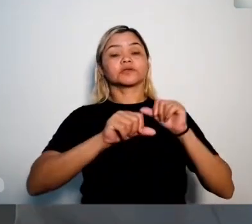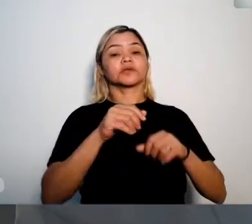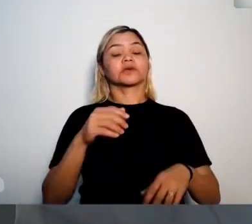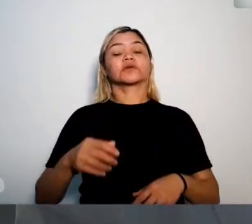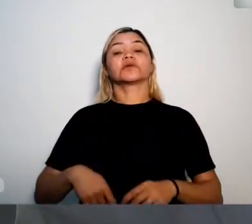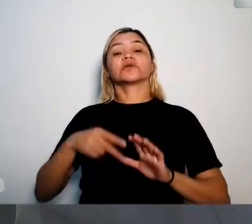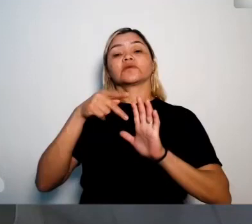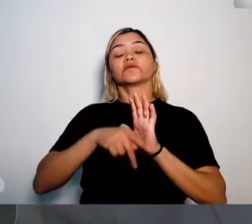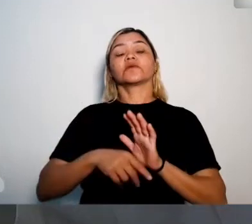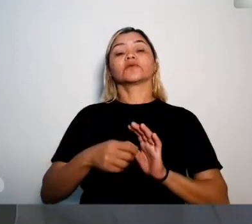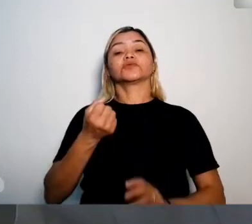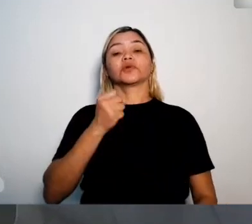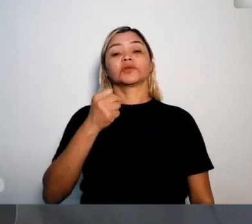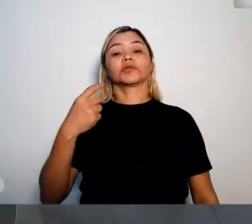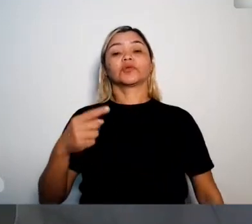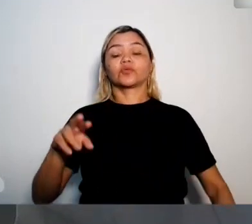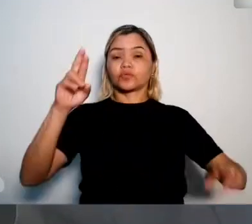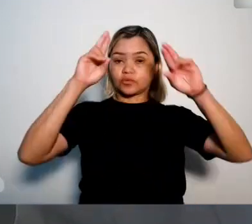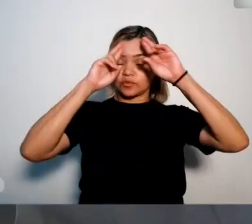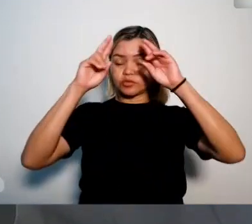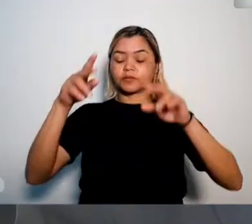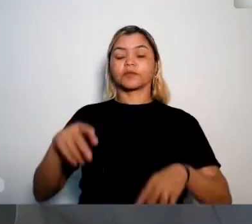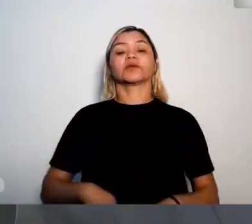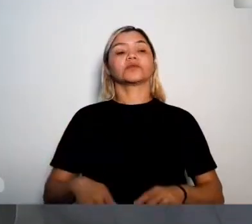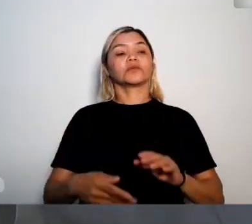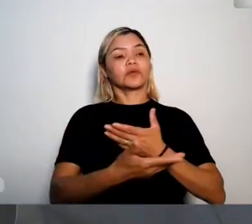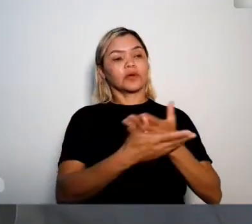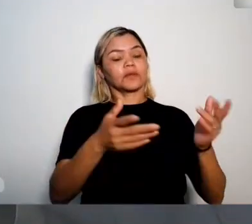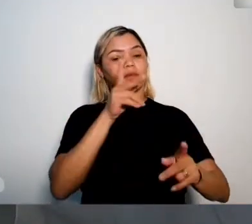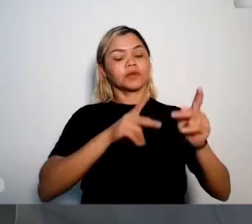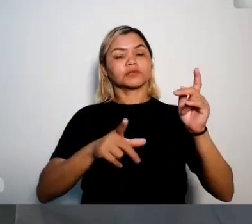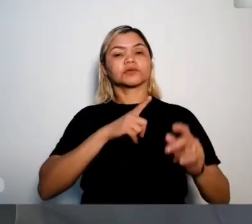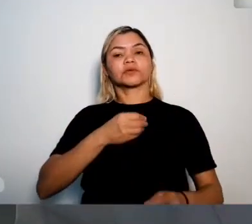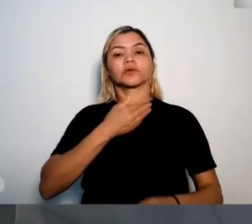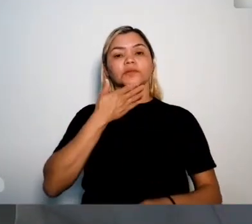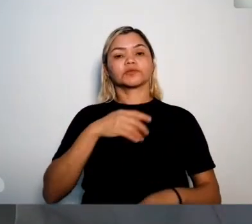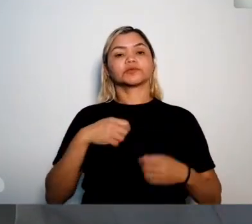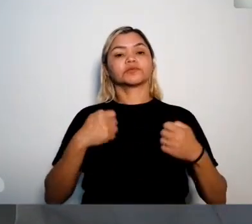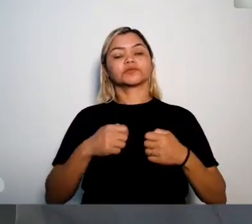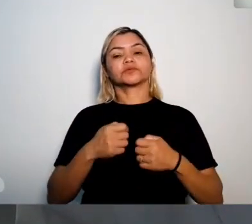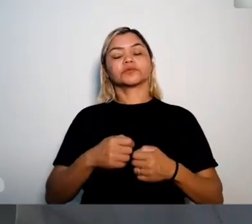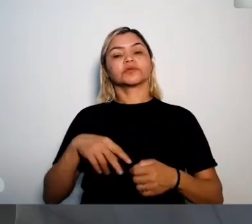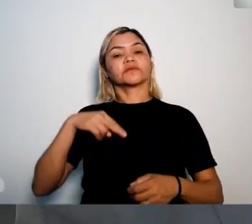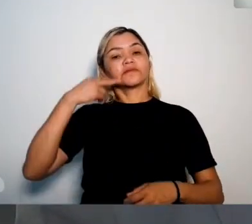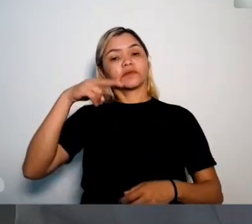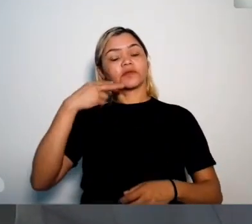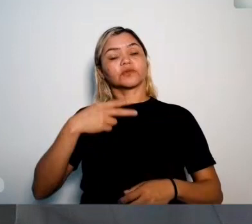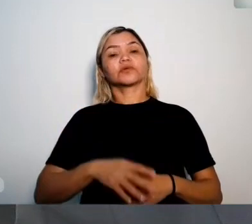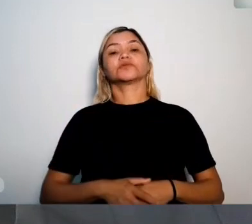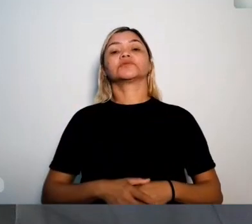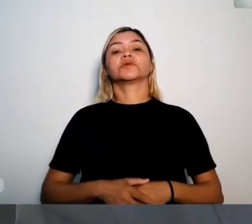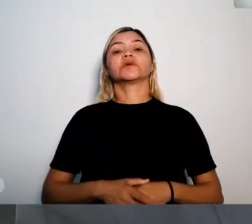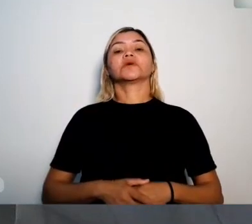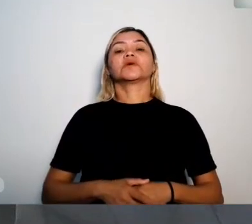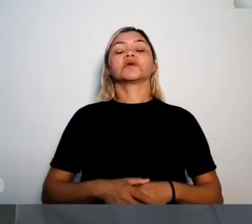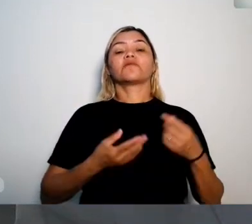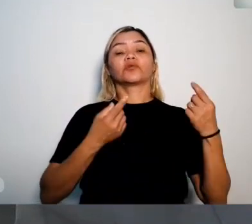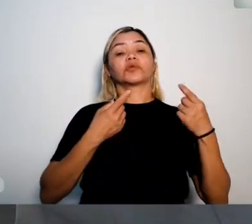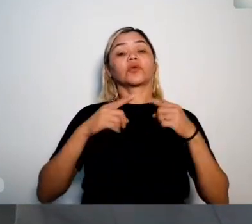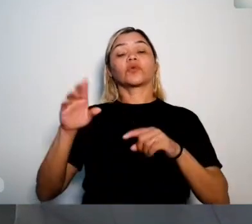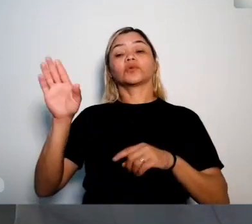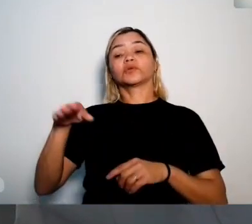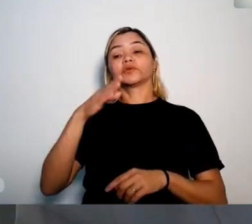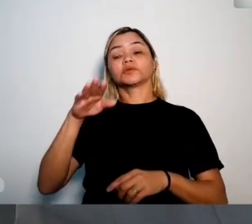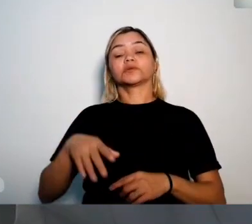81, com respeito ao público que está aqui, eu solicito para os senhores vereadores que votem contra o pedido de adiamento do vereador